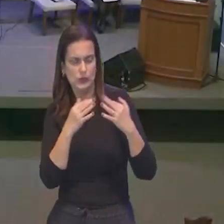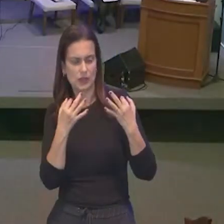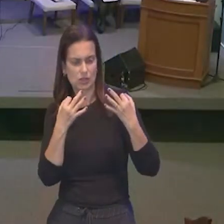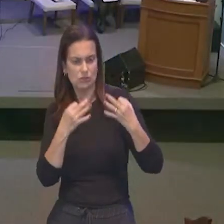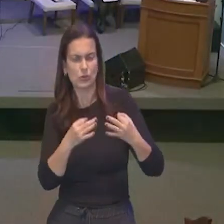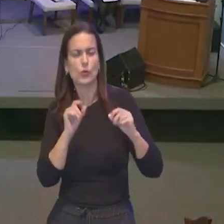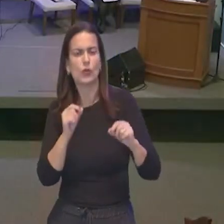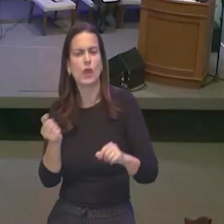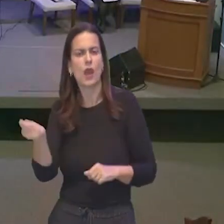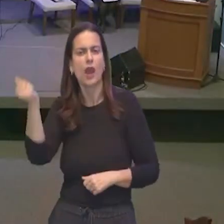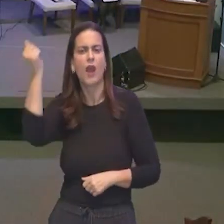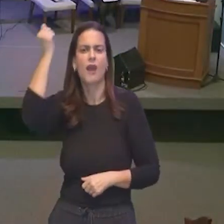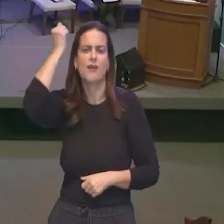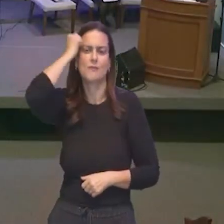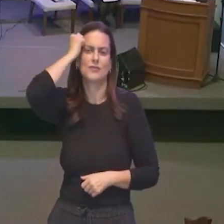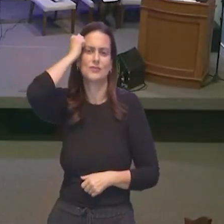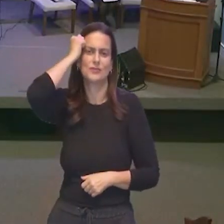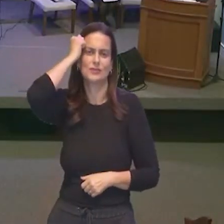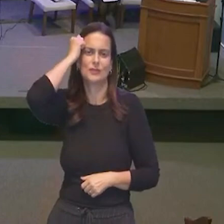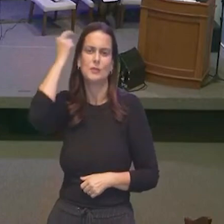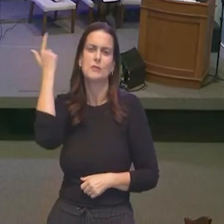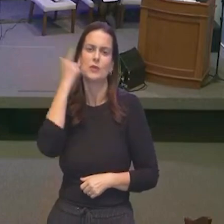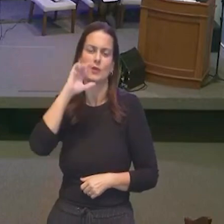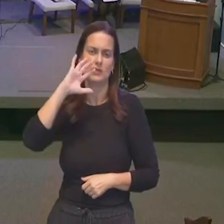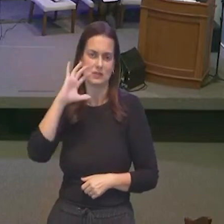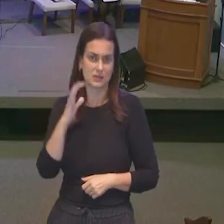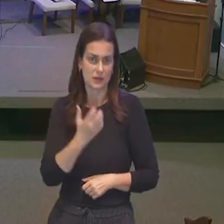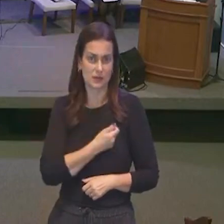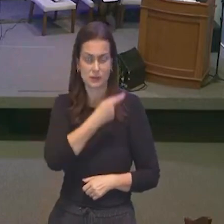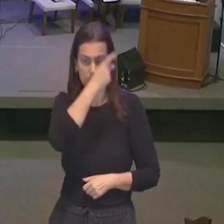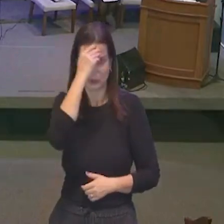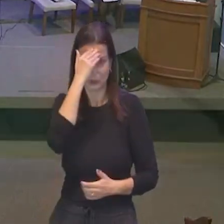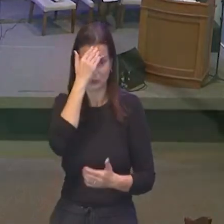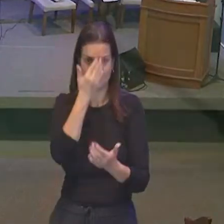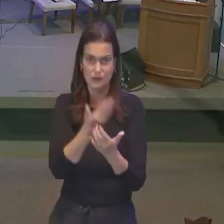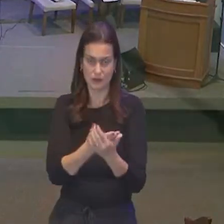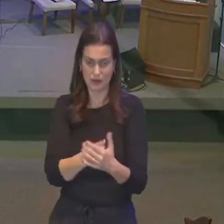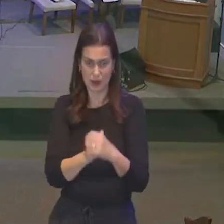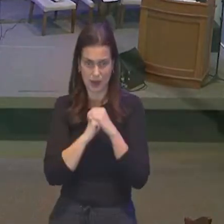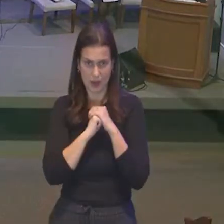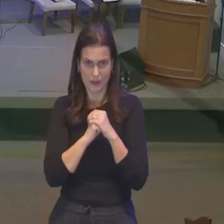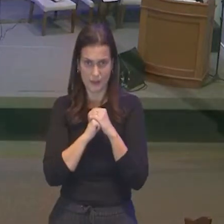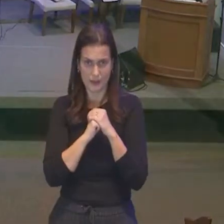dignos de arrependimento, para a salvação de todo aquele que crê. Amém.